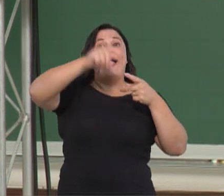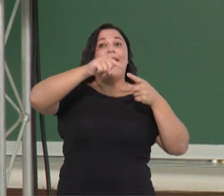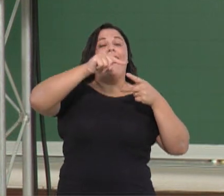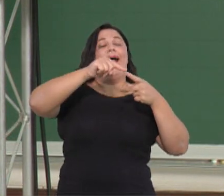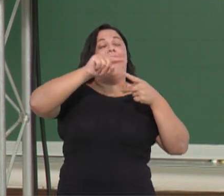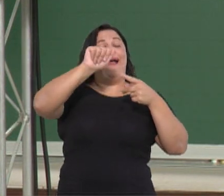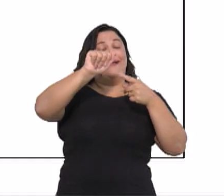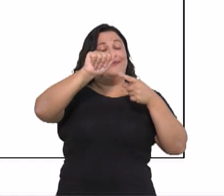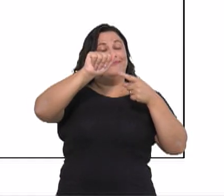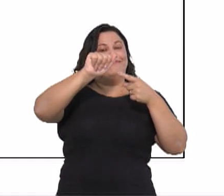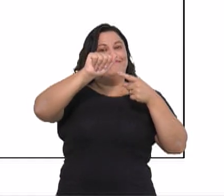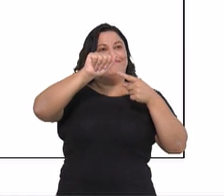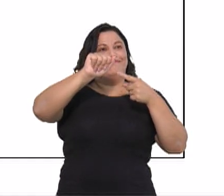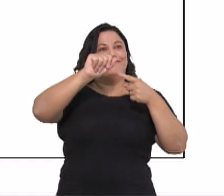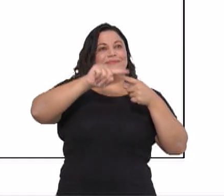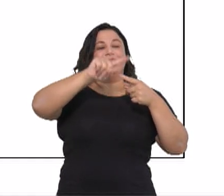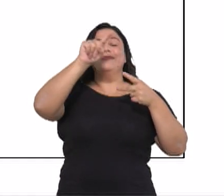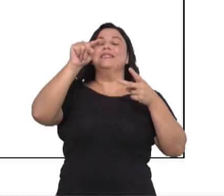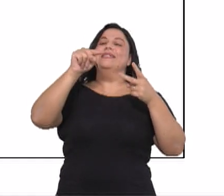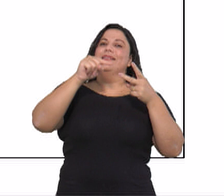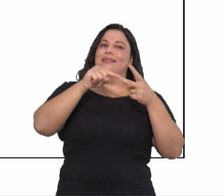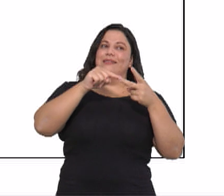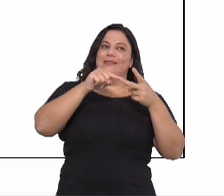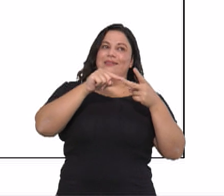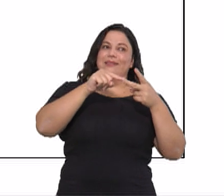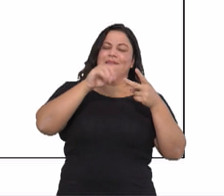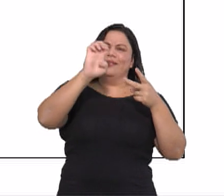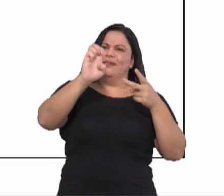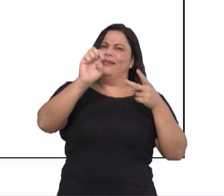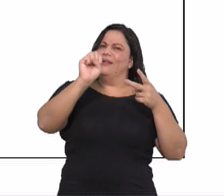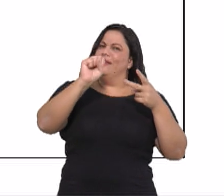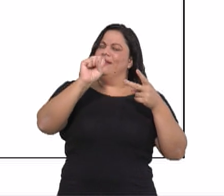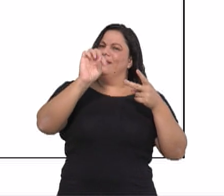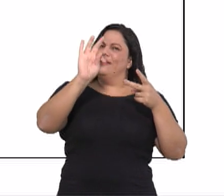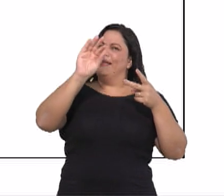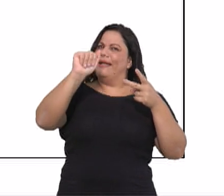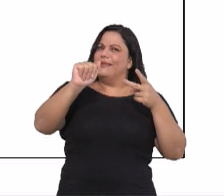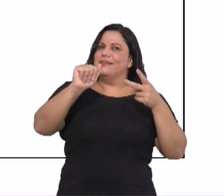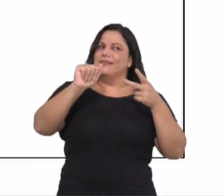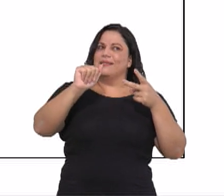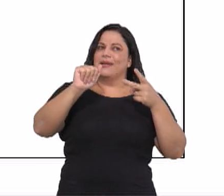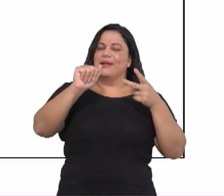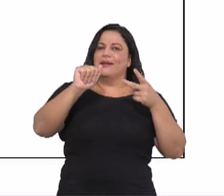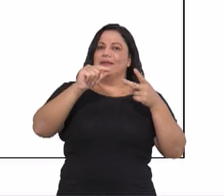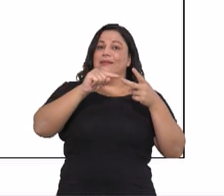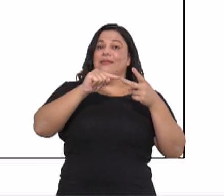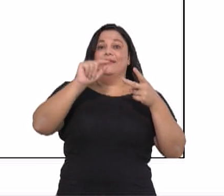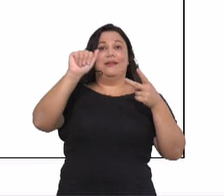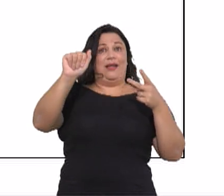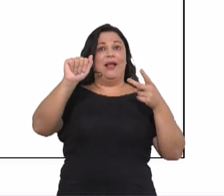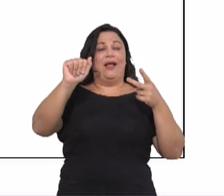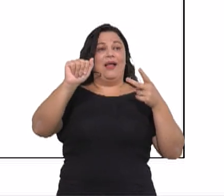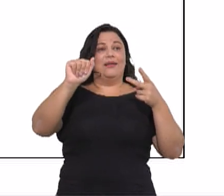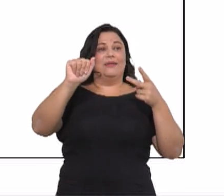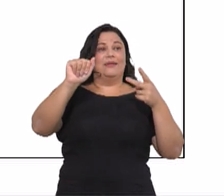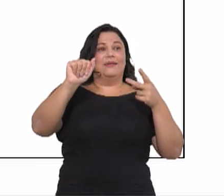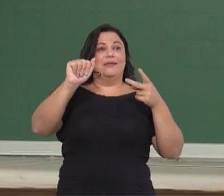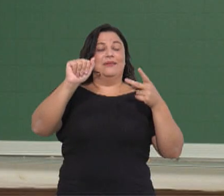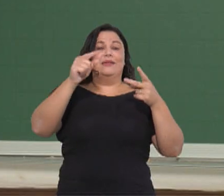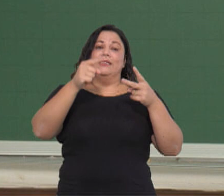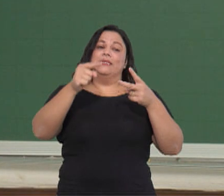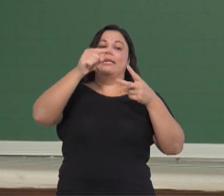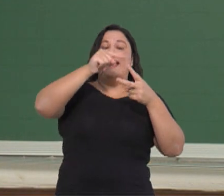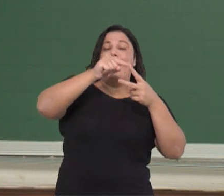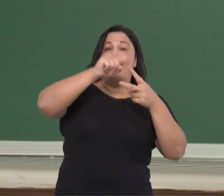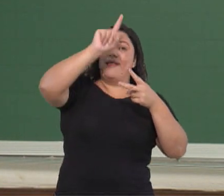A. Se eu tenho a palavra esta, eu tenho uma paroxítona. Termina em A. Se uma